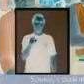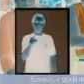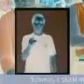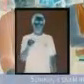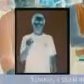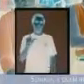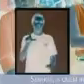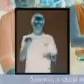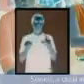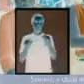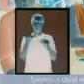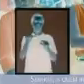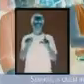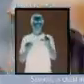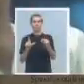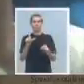Isso pode